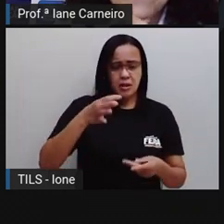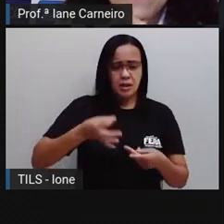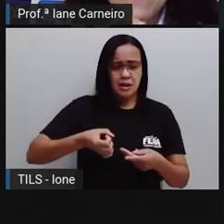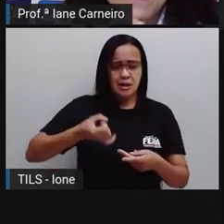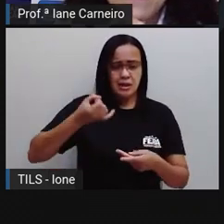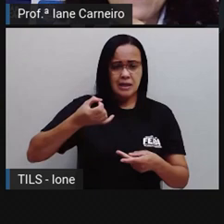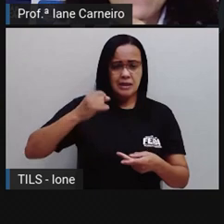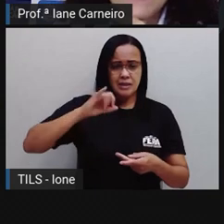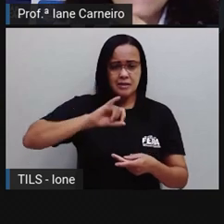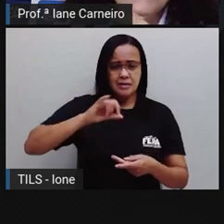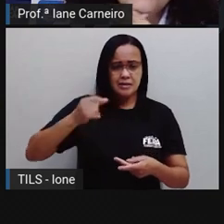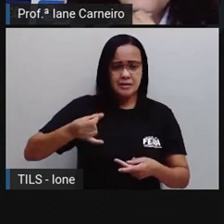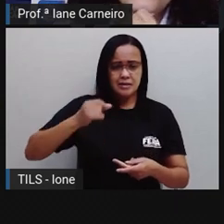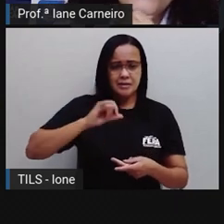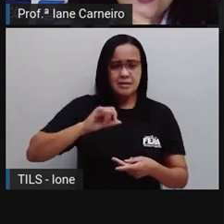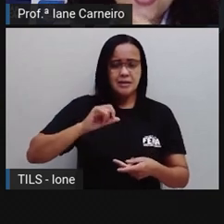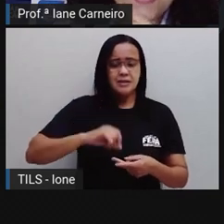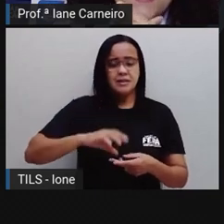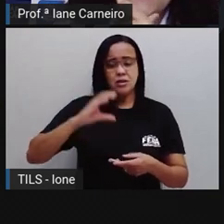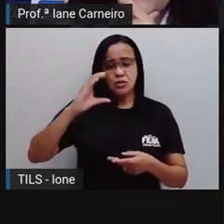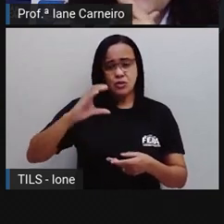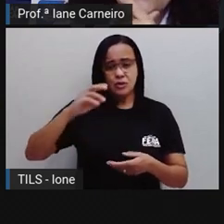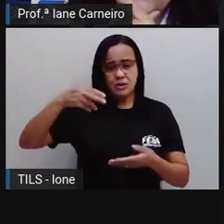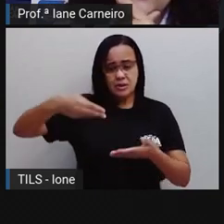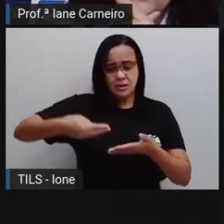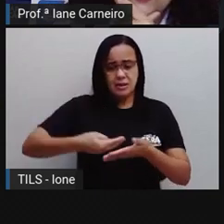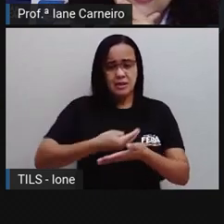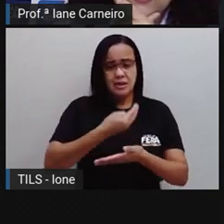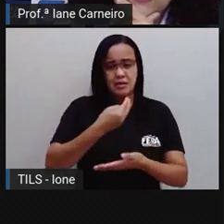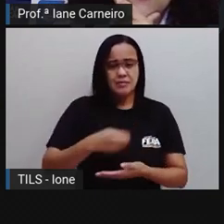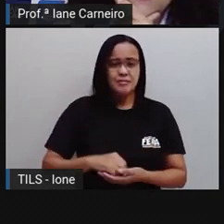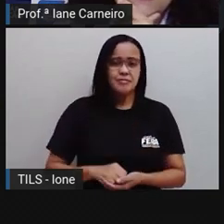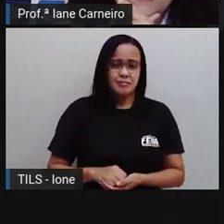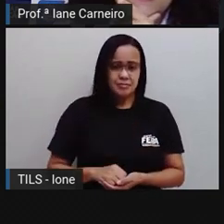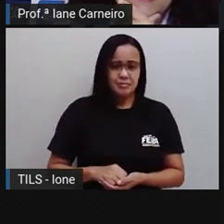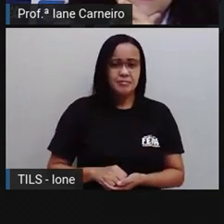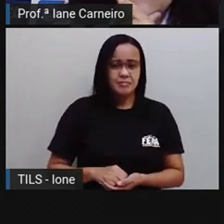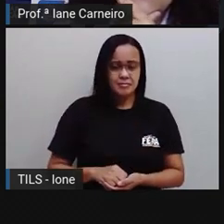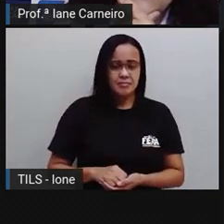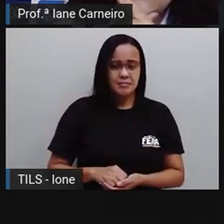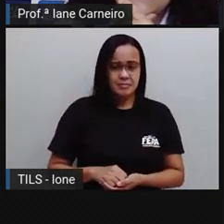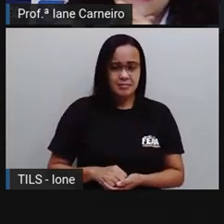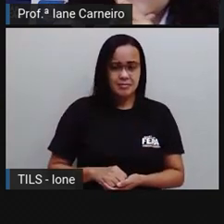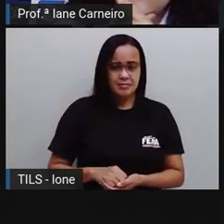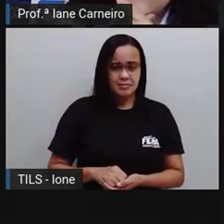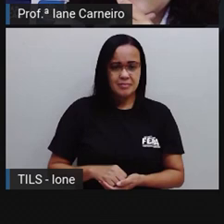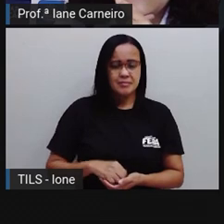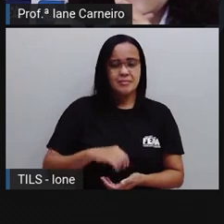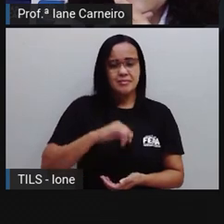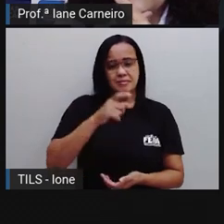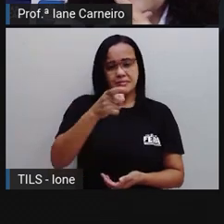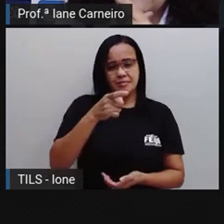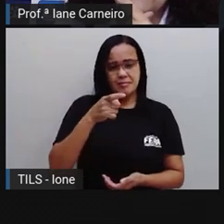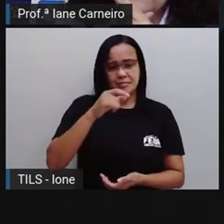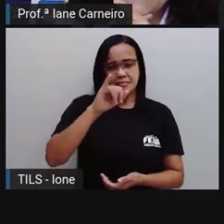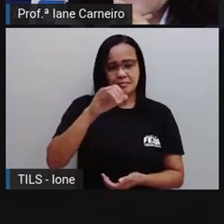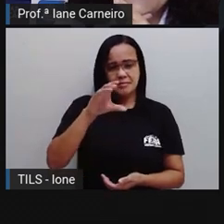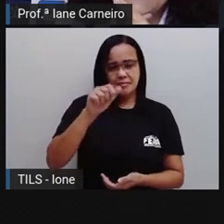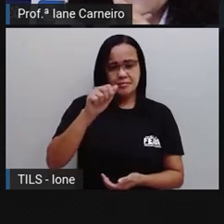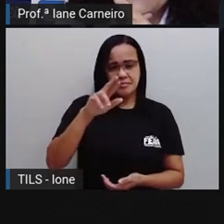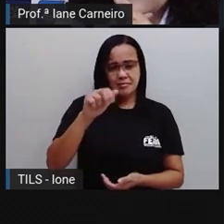aí a chícara Oxi carai letra